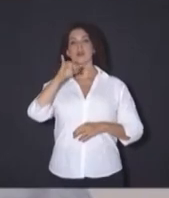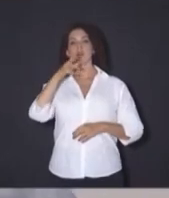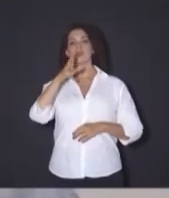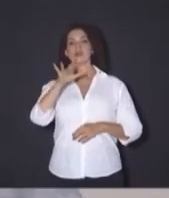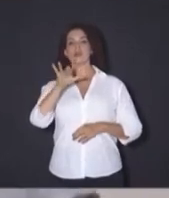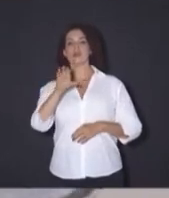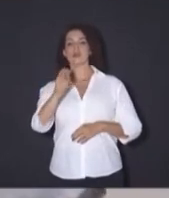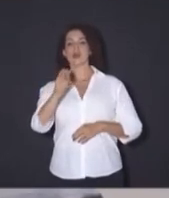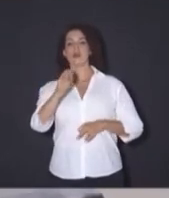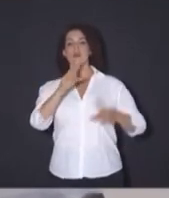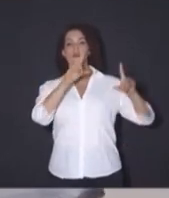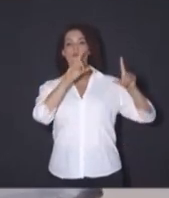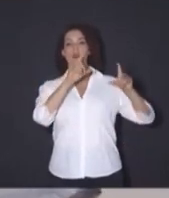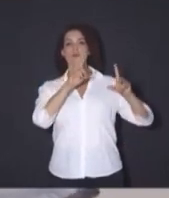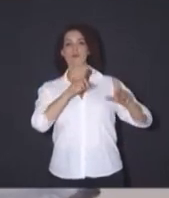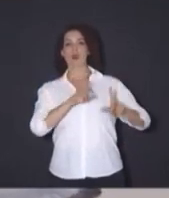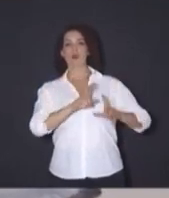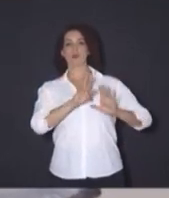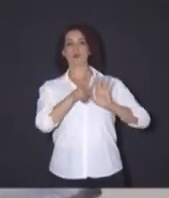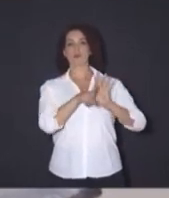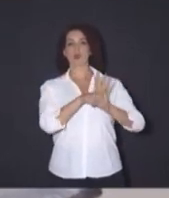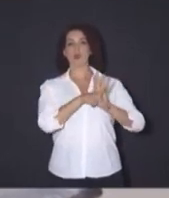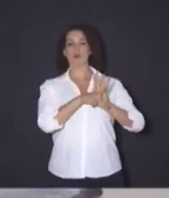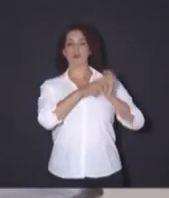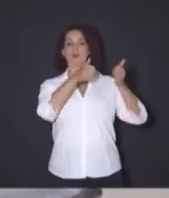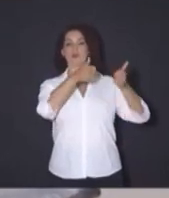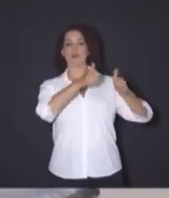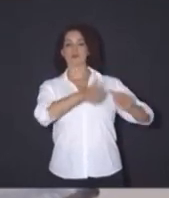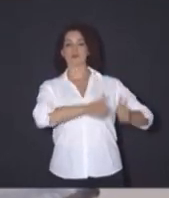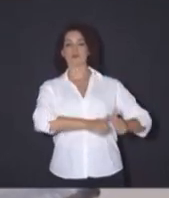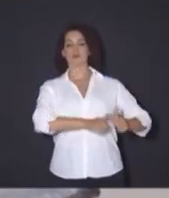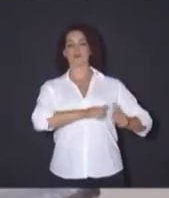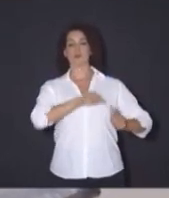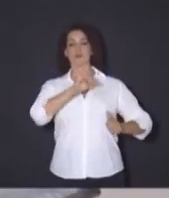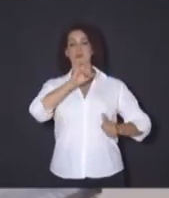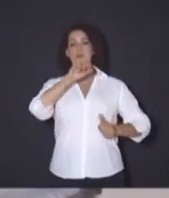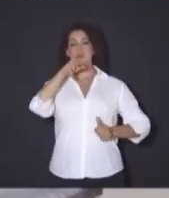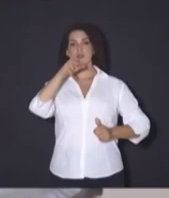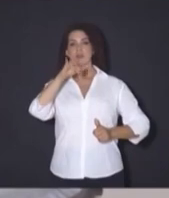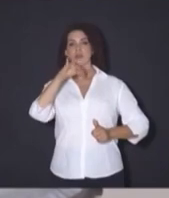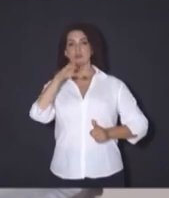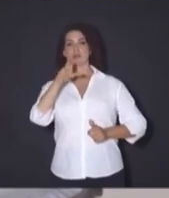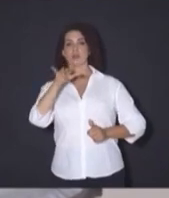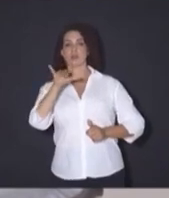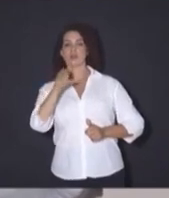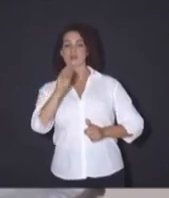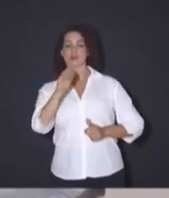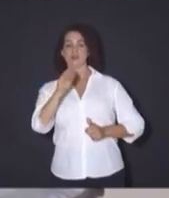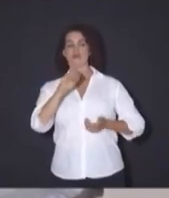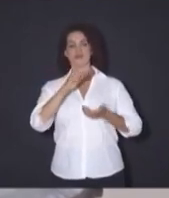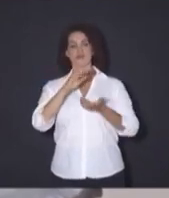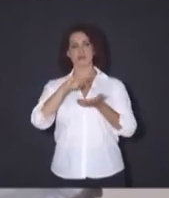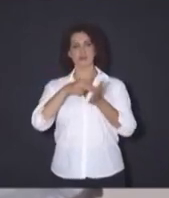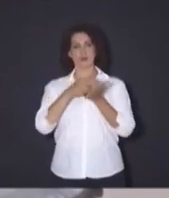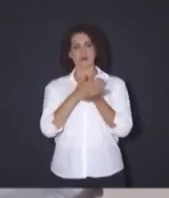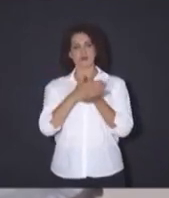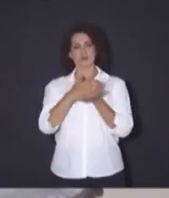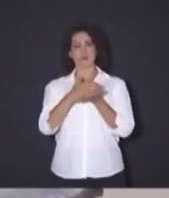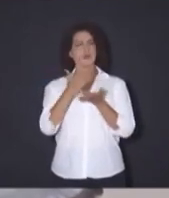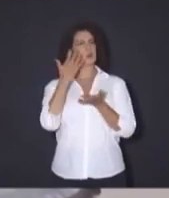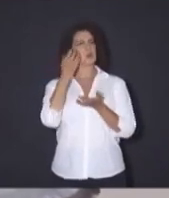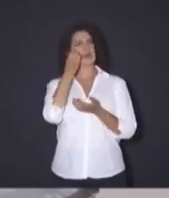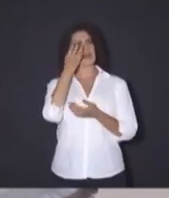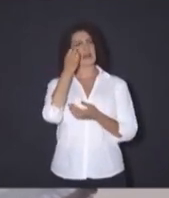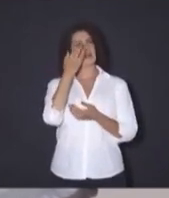Fotografias de uma iniciação. Não me lembro se um artigo de José Ribeiro ou José